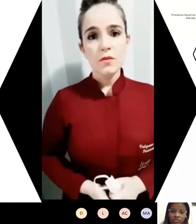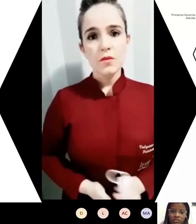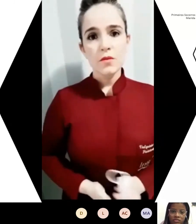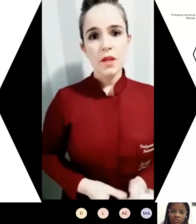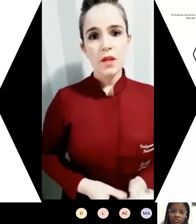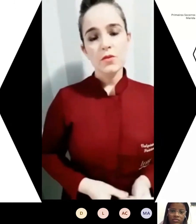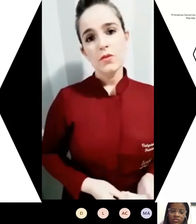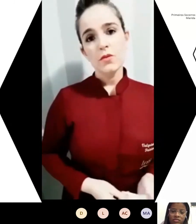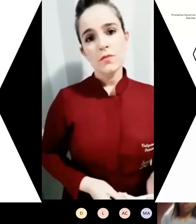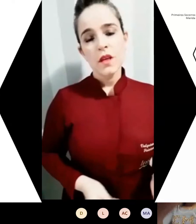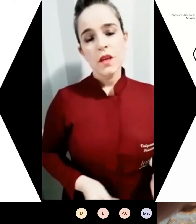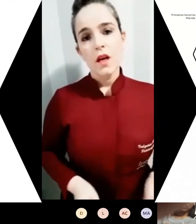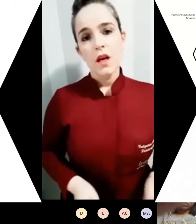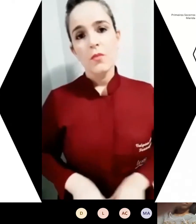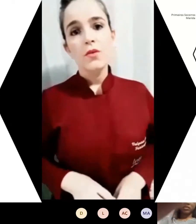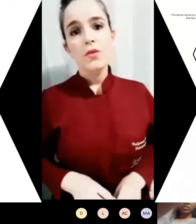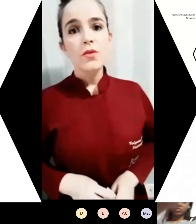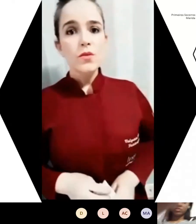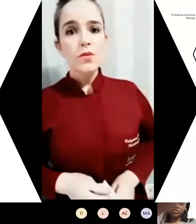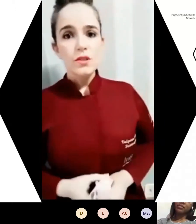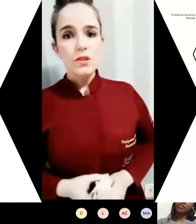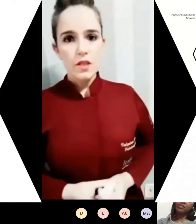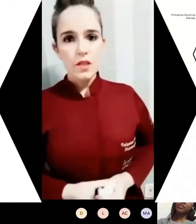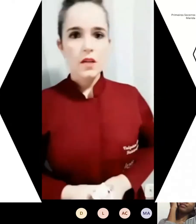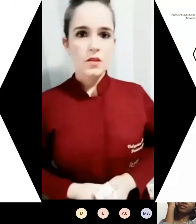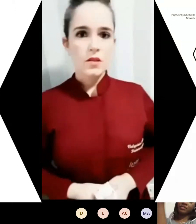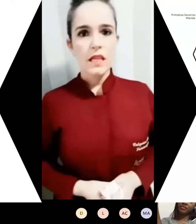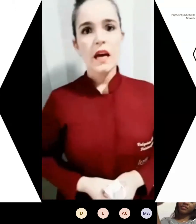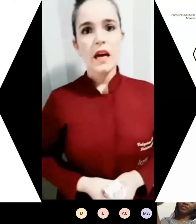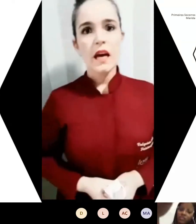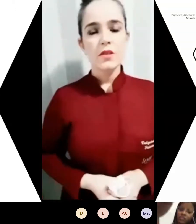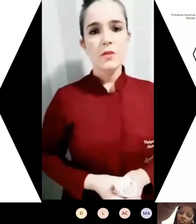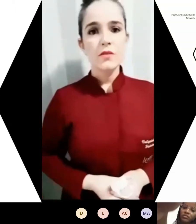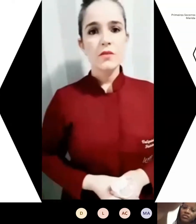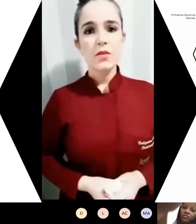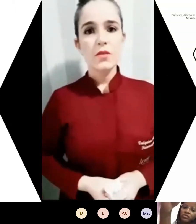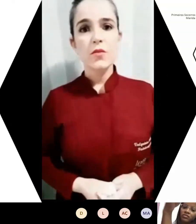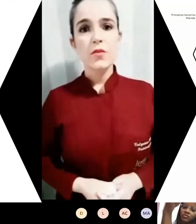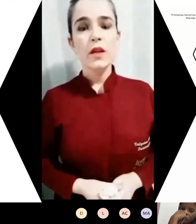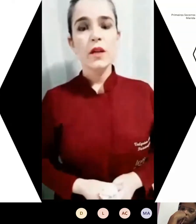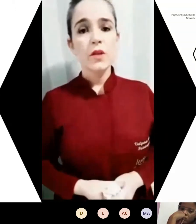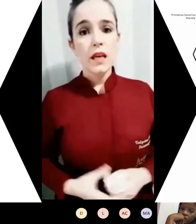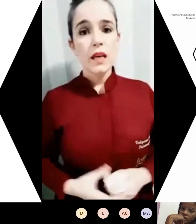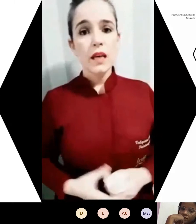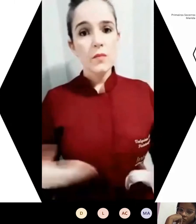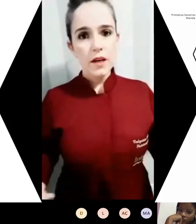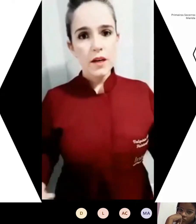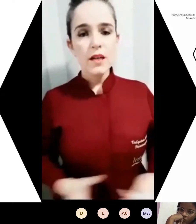Nós estamos vivendo um período muito difícil na nossa sociedade. Nós estamos vivendo um